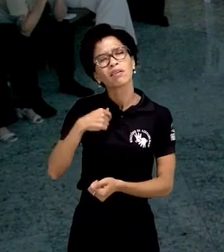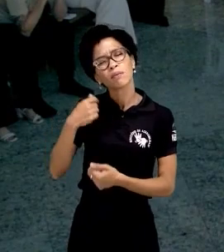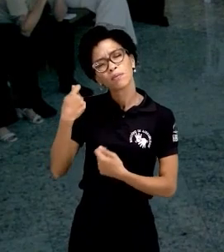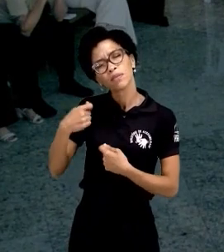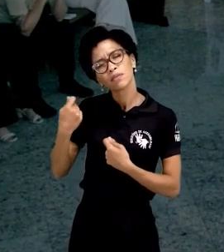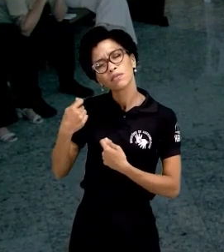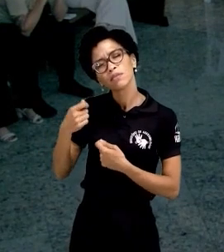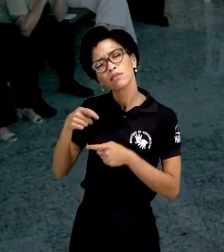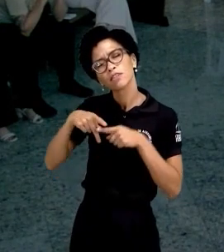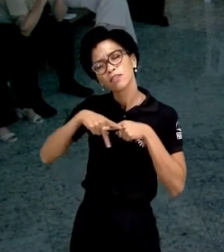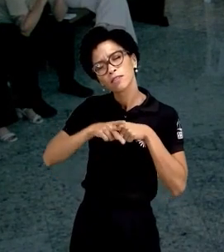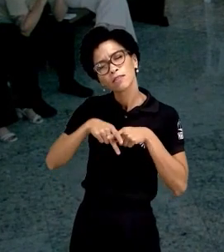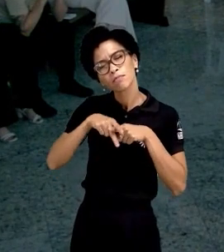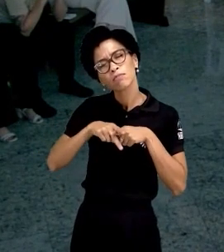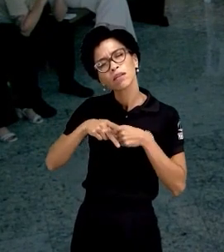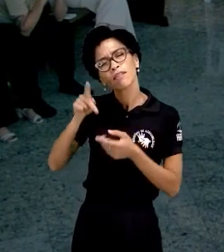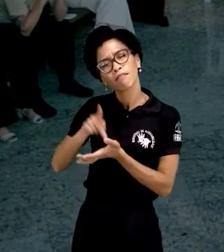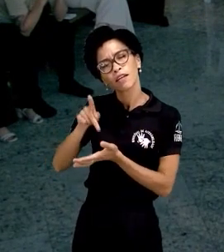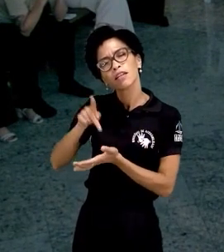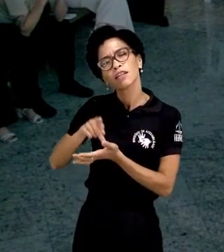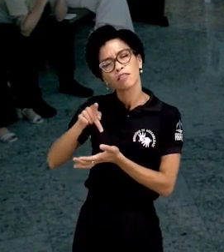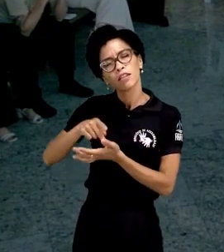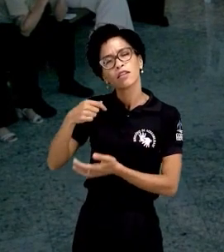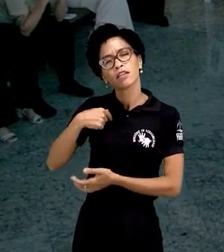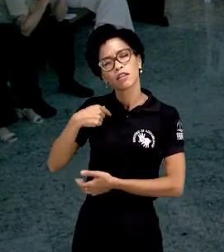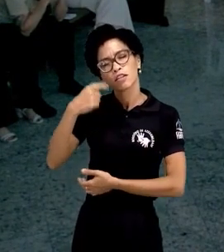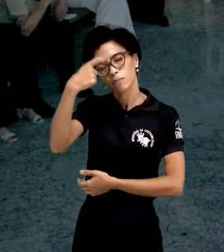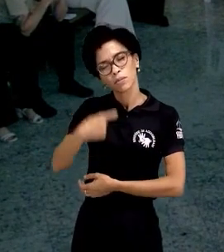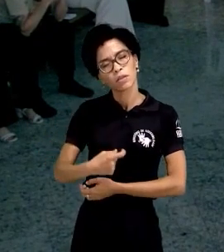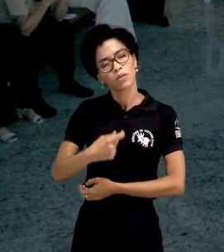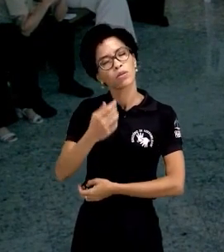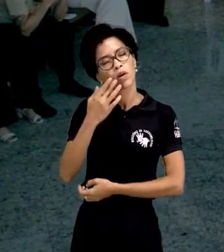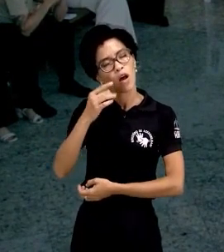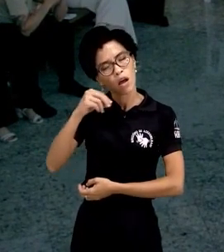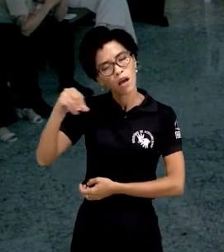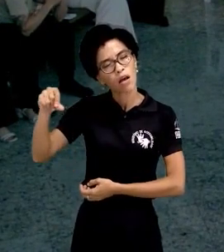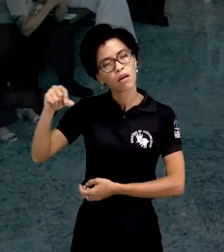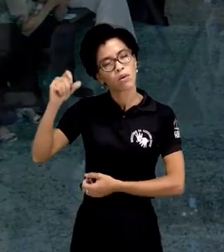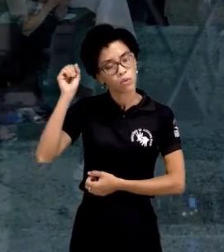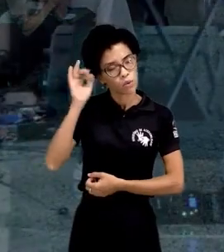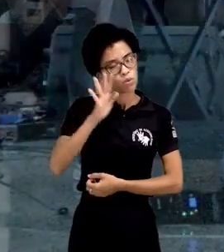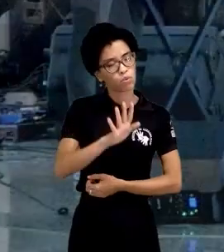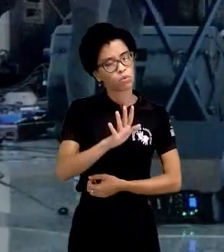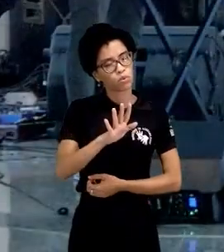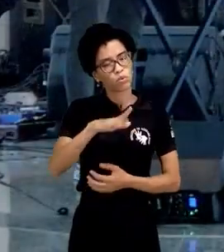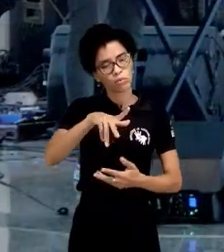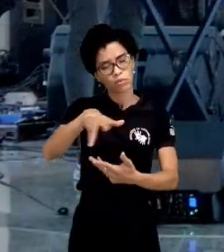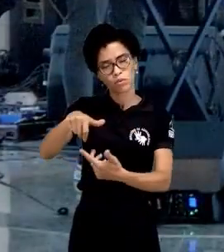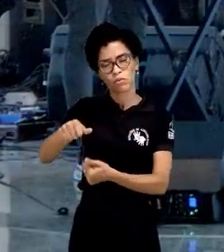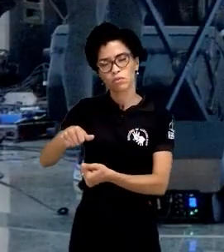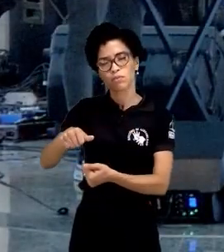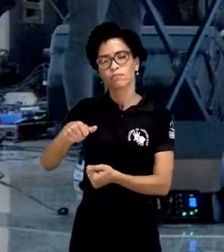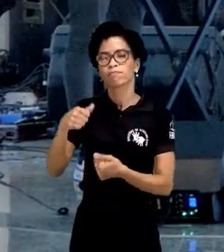vidas? Existem ajustes constantes que precisam ser feitos. Coloque isso diante de Jesus.